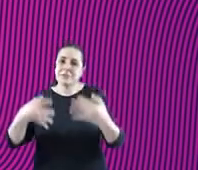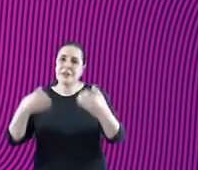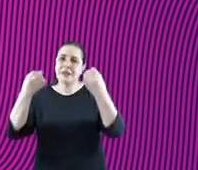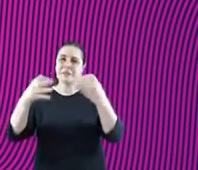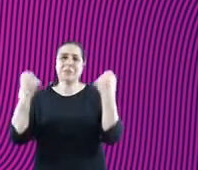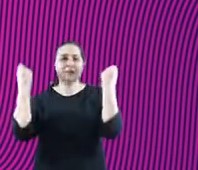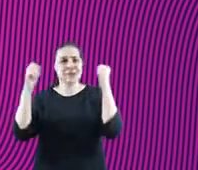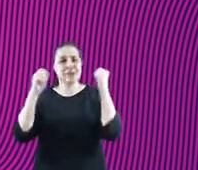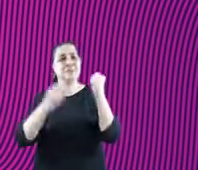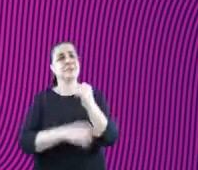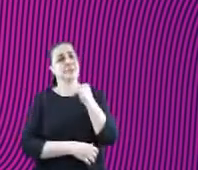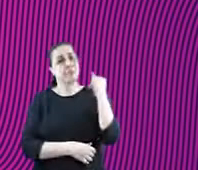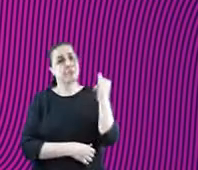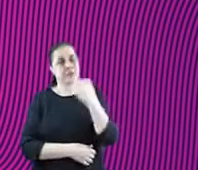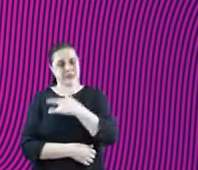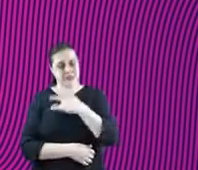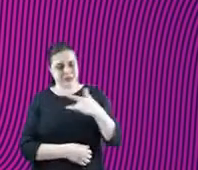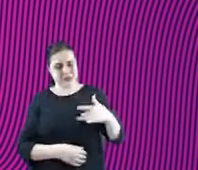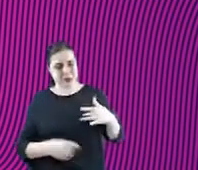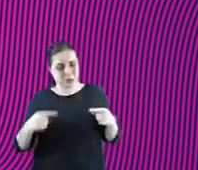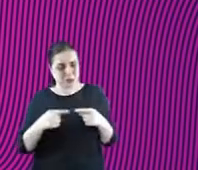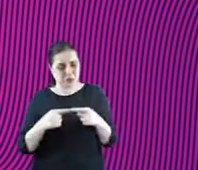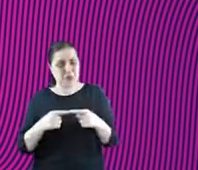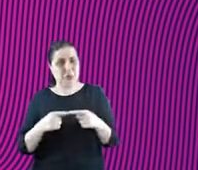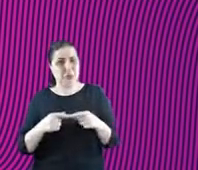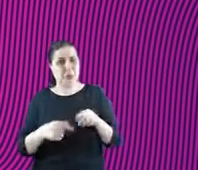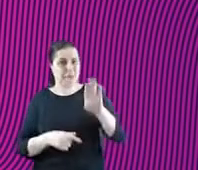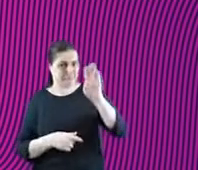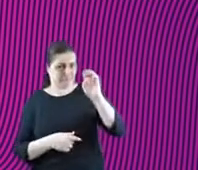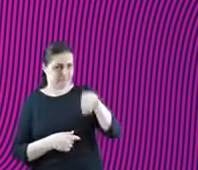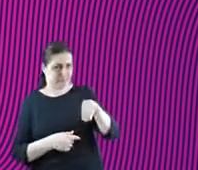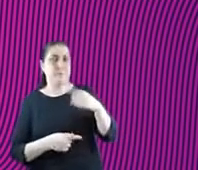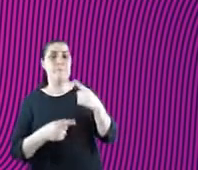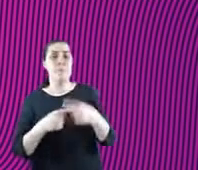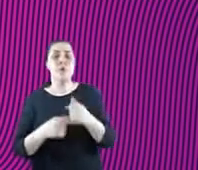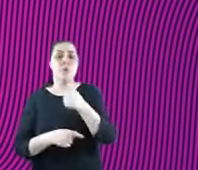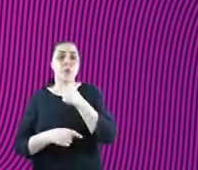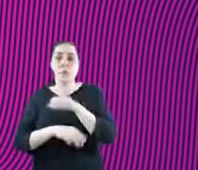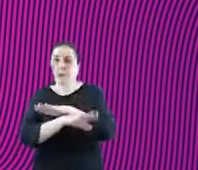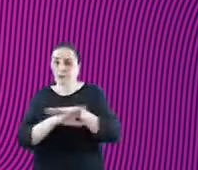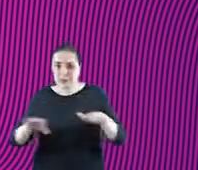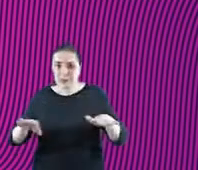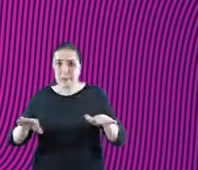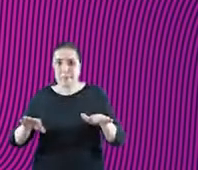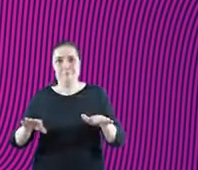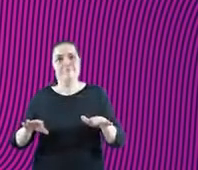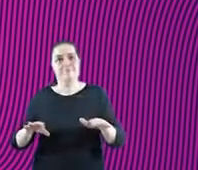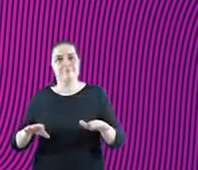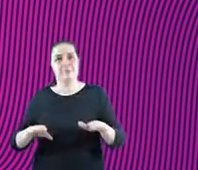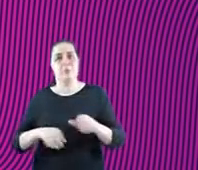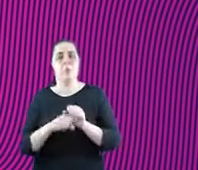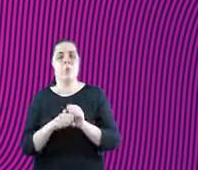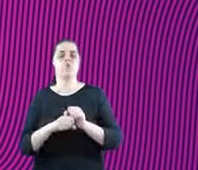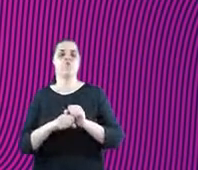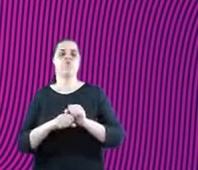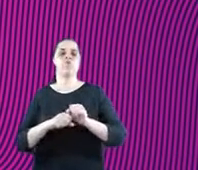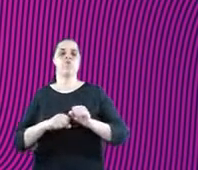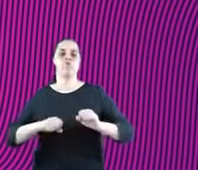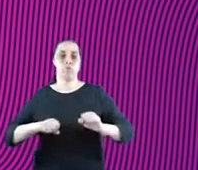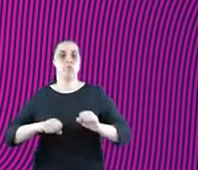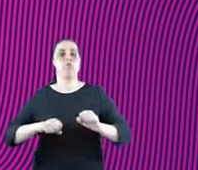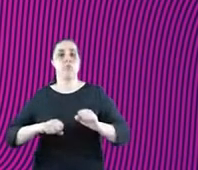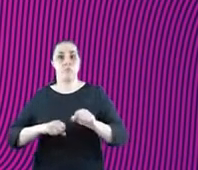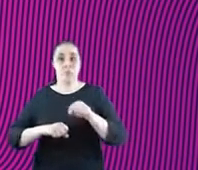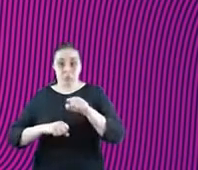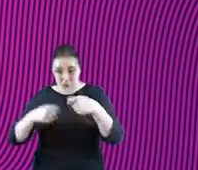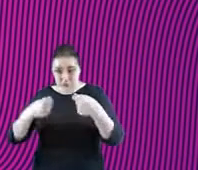a gente na menopausa engorda com os medicamentos. Caso você tenha a necessidade de fazer, vai engordar mais ainda.